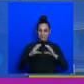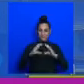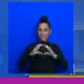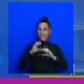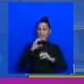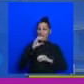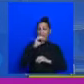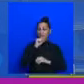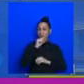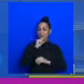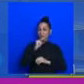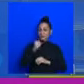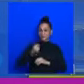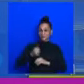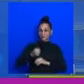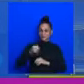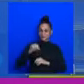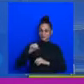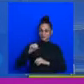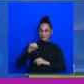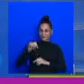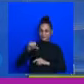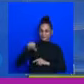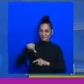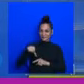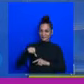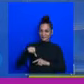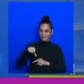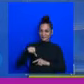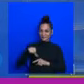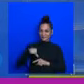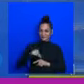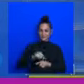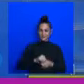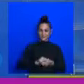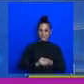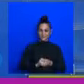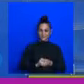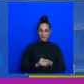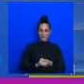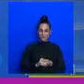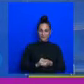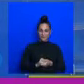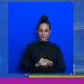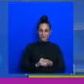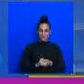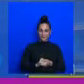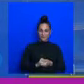Bola laranja, 09. Laranja, 09.